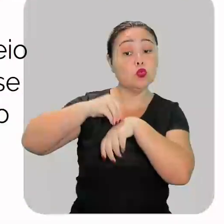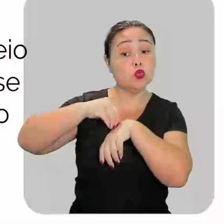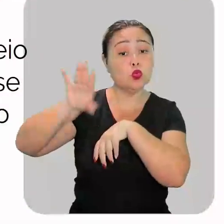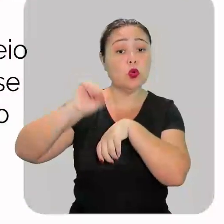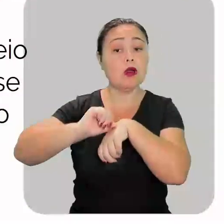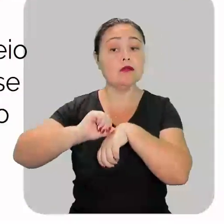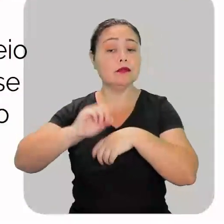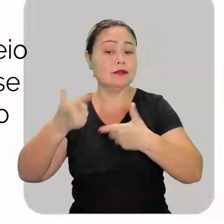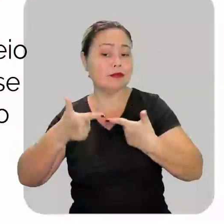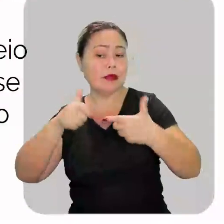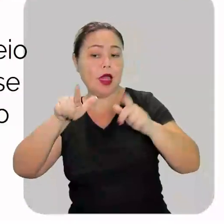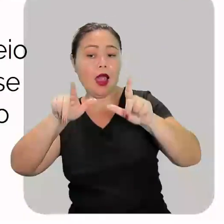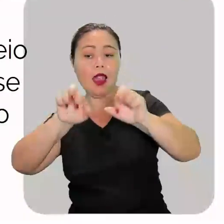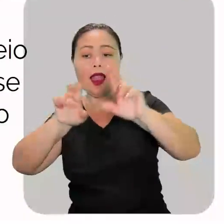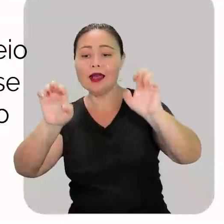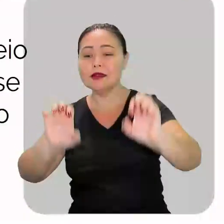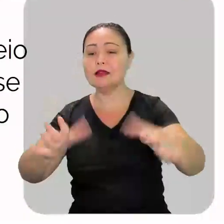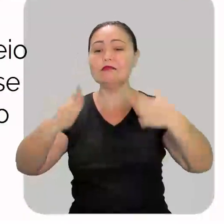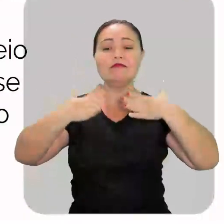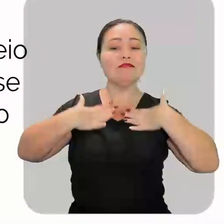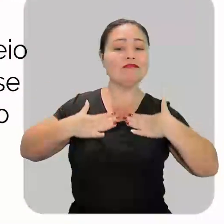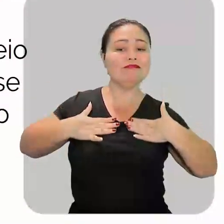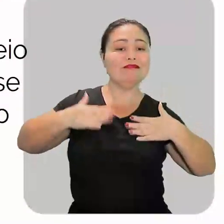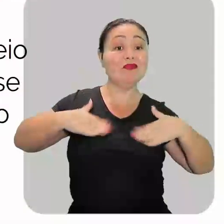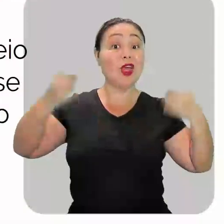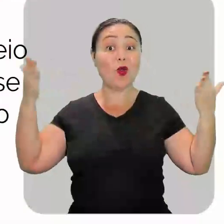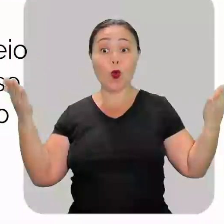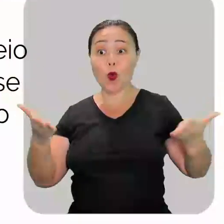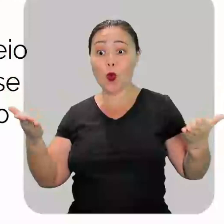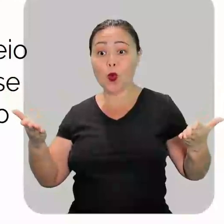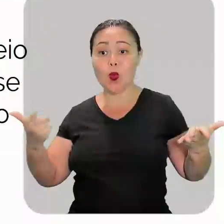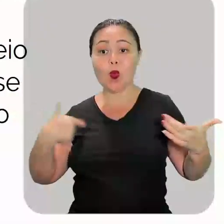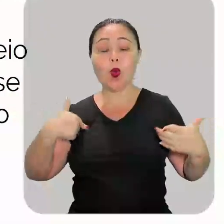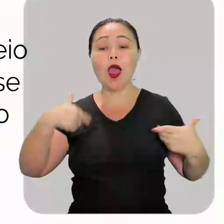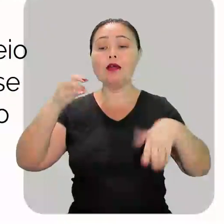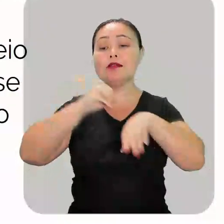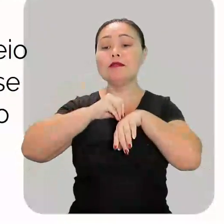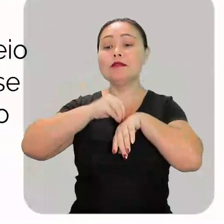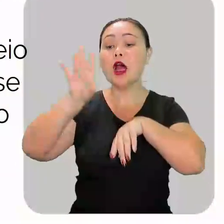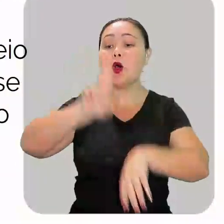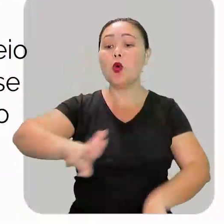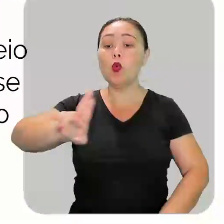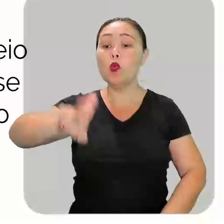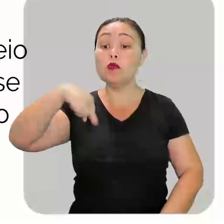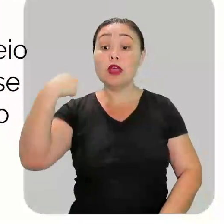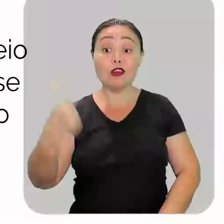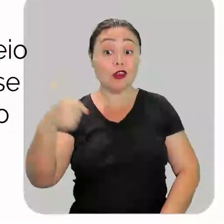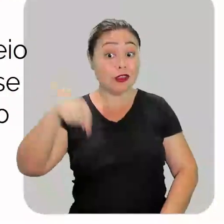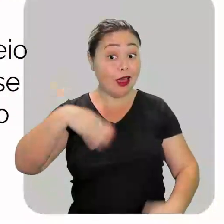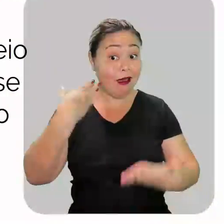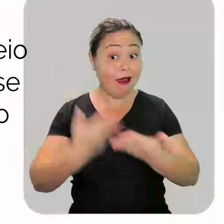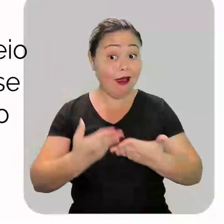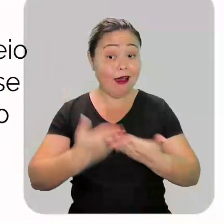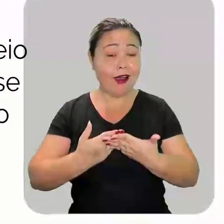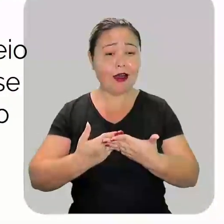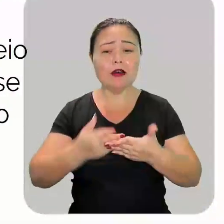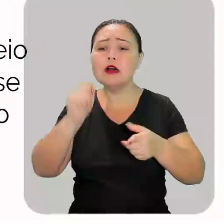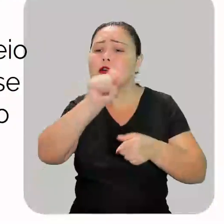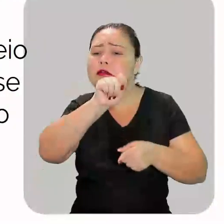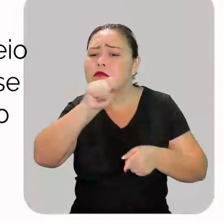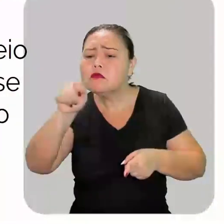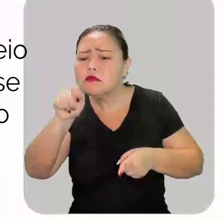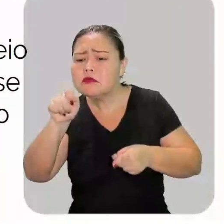foi do lazer, não é? Para dar uma descansada. E essa daqui de hoje é uma dica que a gente usa nas nossas aulas.